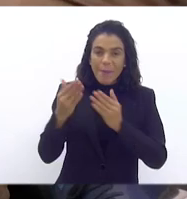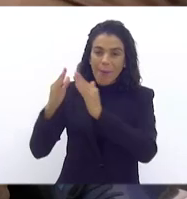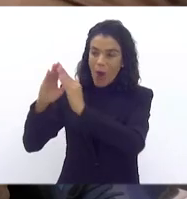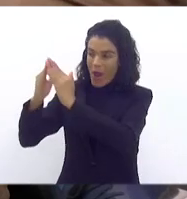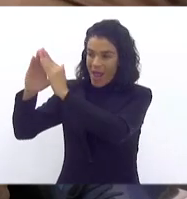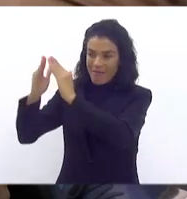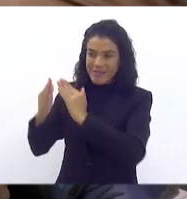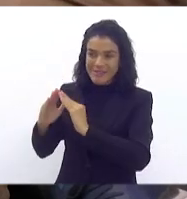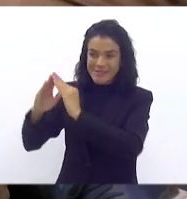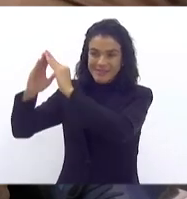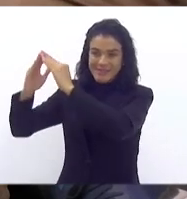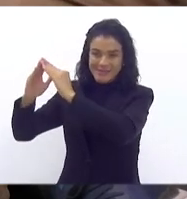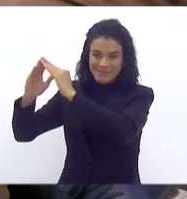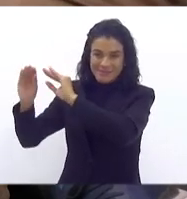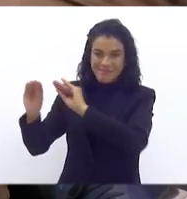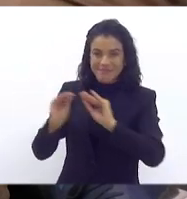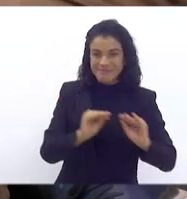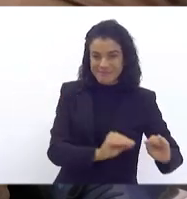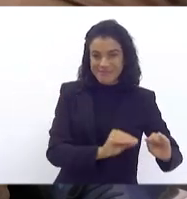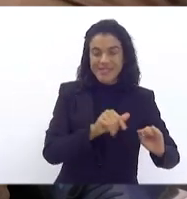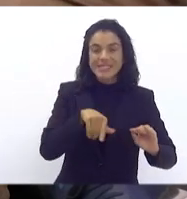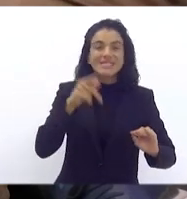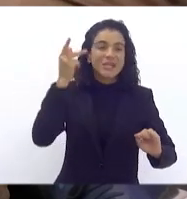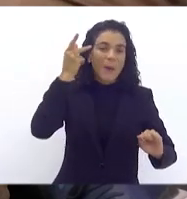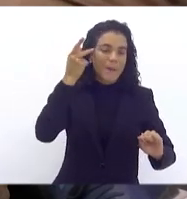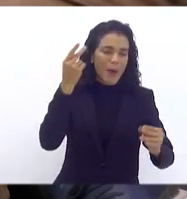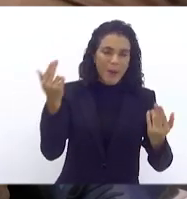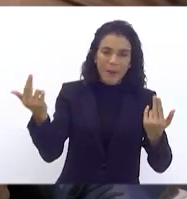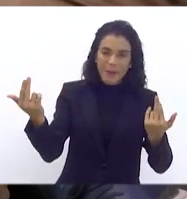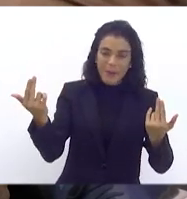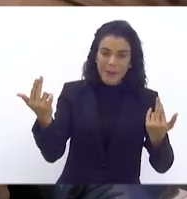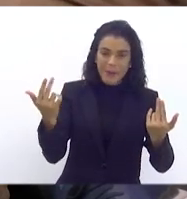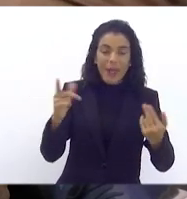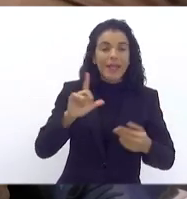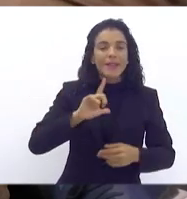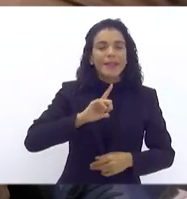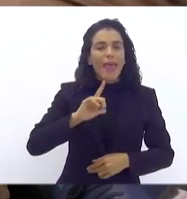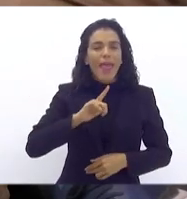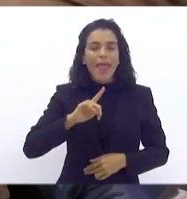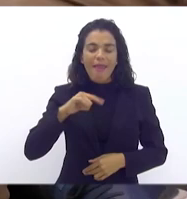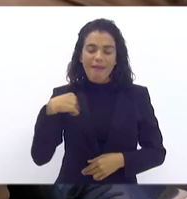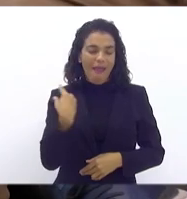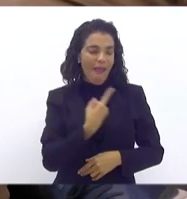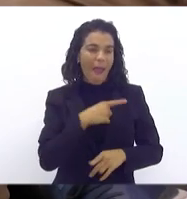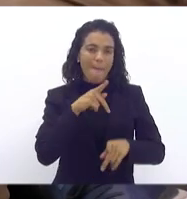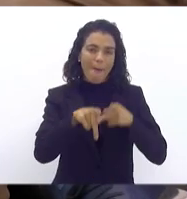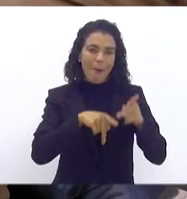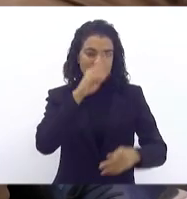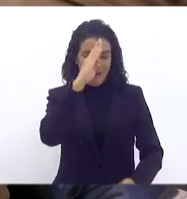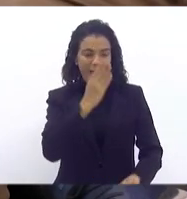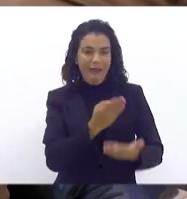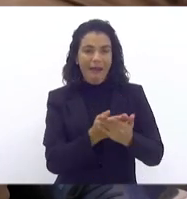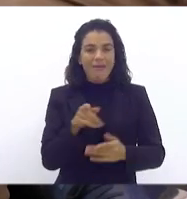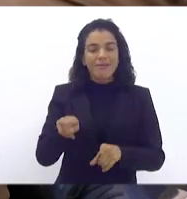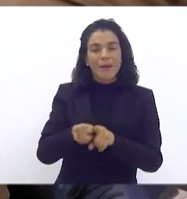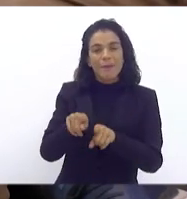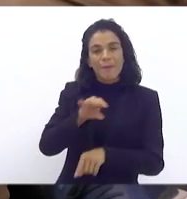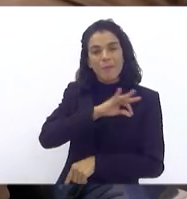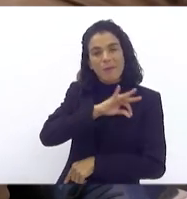eh e em São Paulo isso não é diferente existe uma crença eh dos